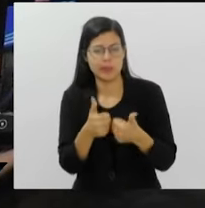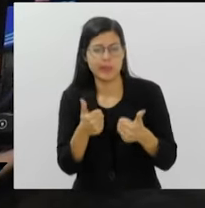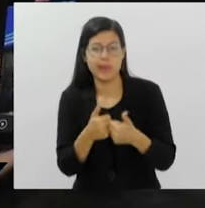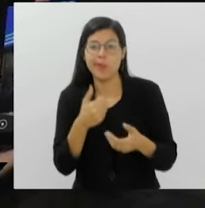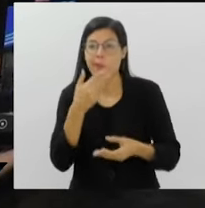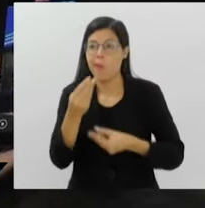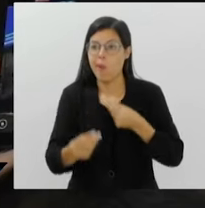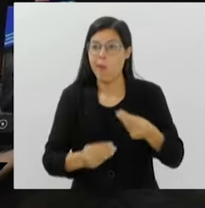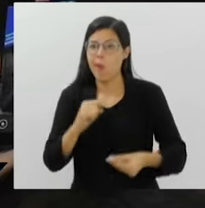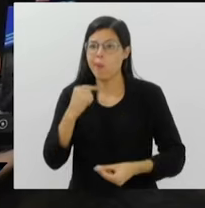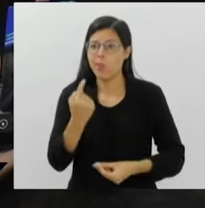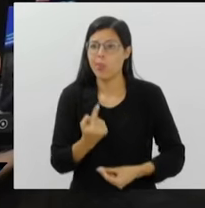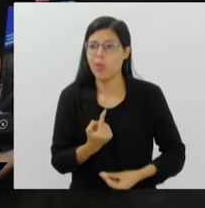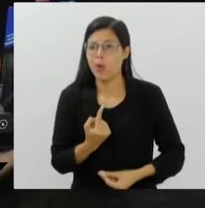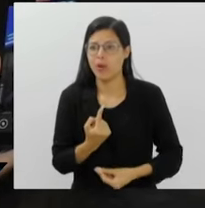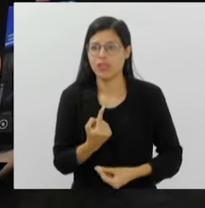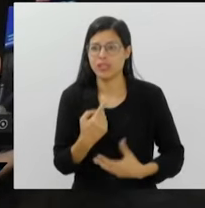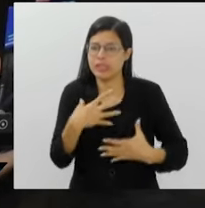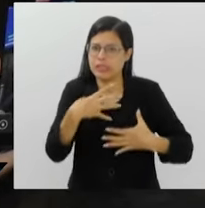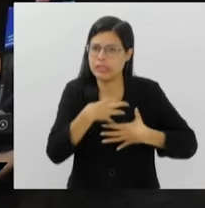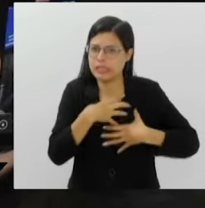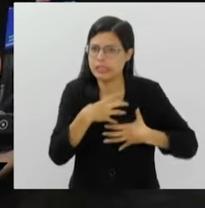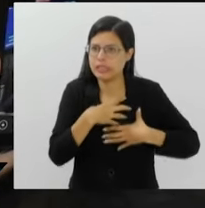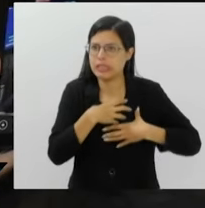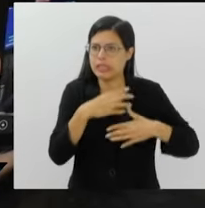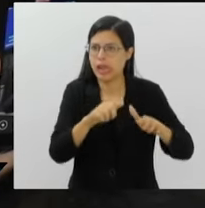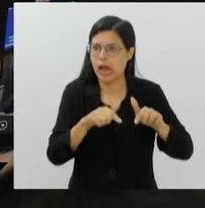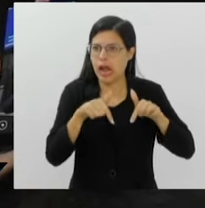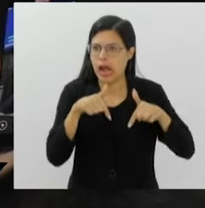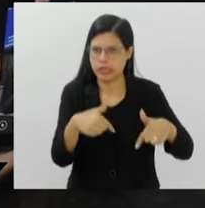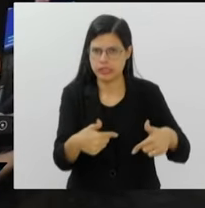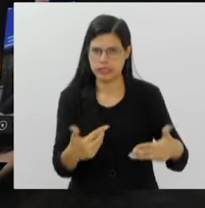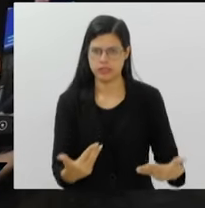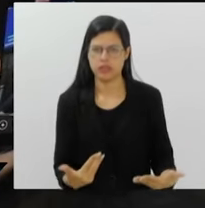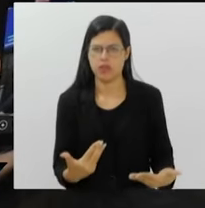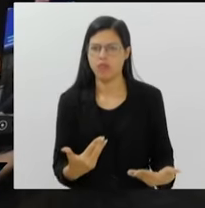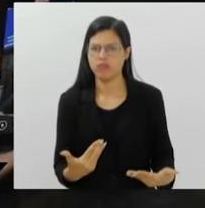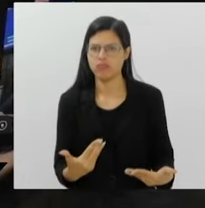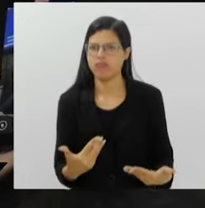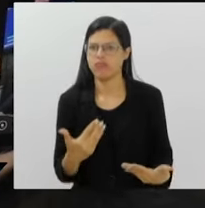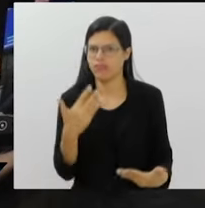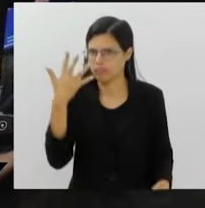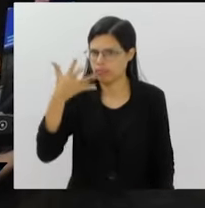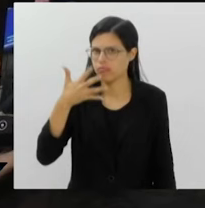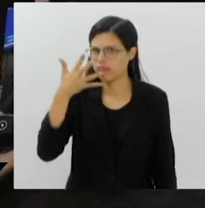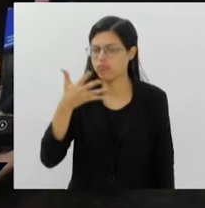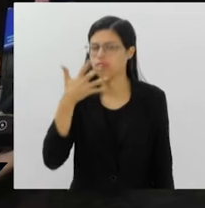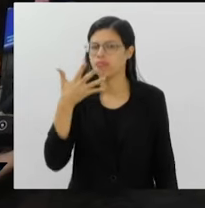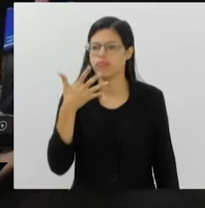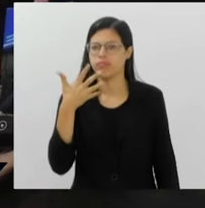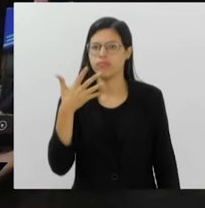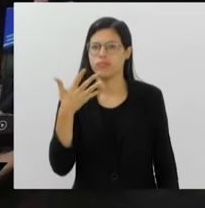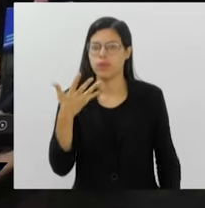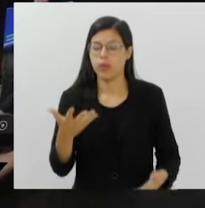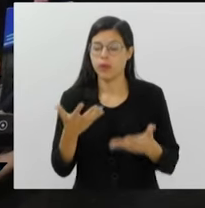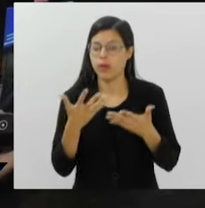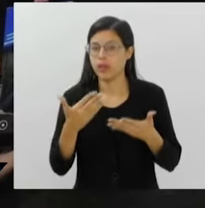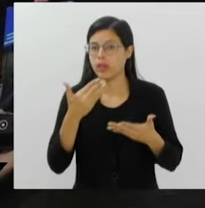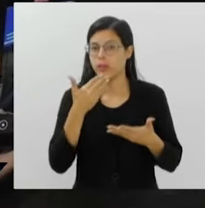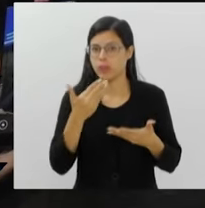nós, que tem um pouquinho de poder, reagiria agora aqui nesse microfone? Então, eu queria suscitar aqui,